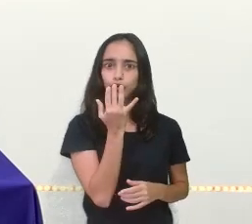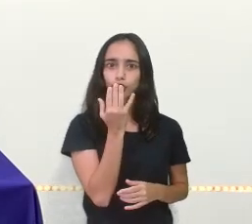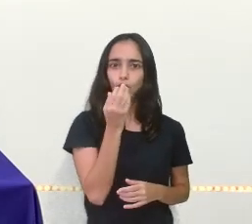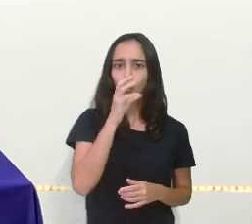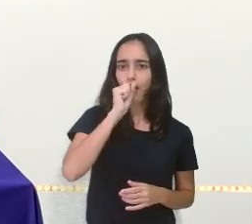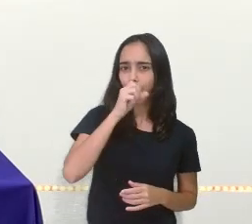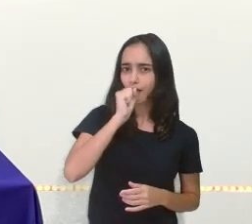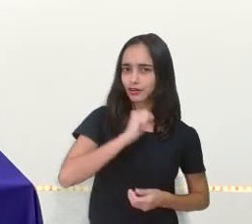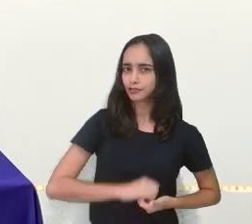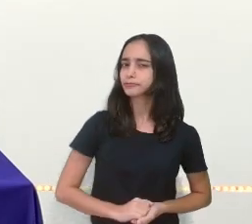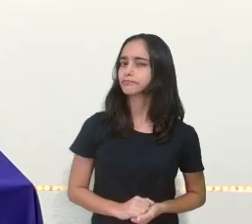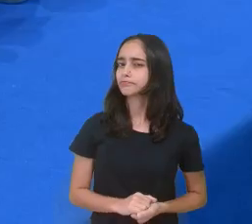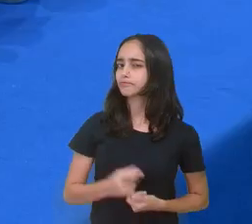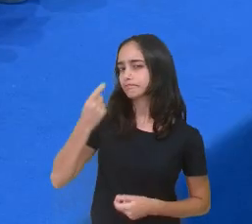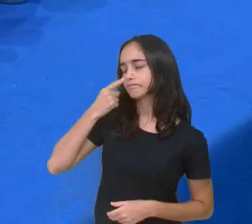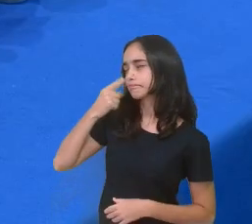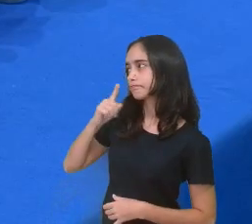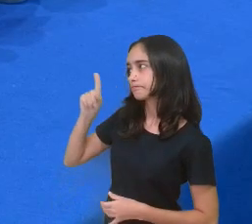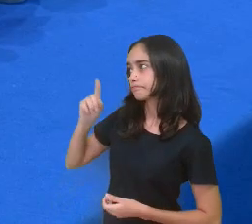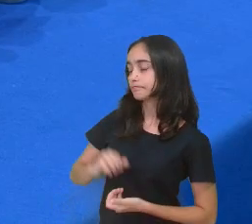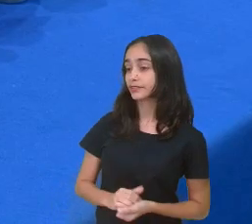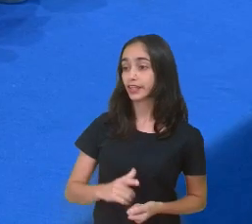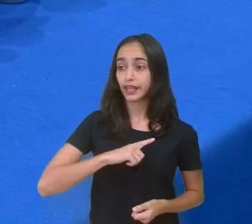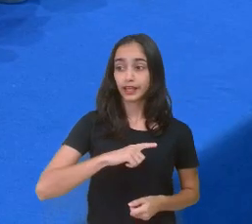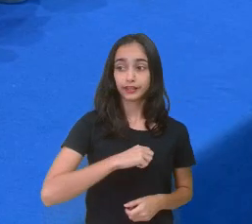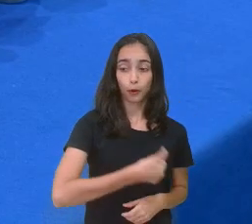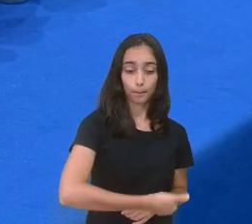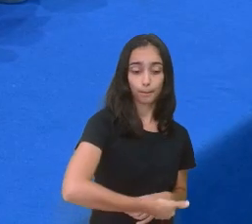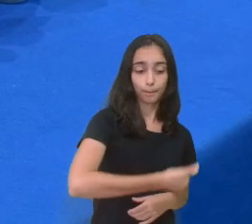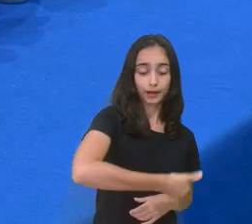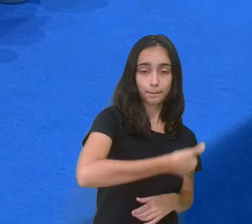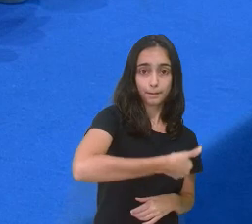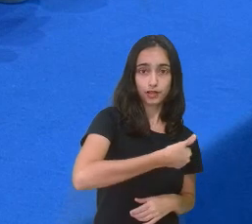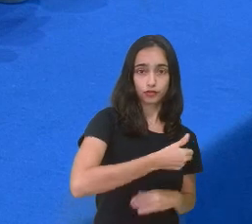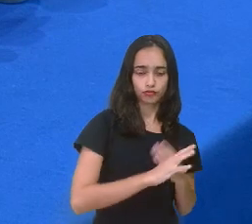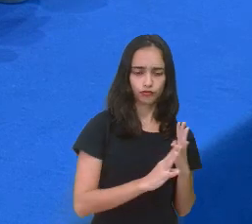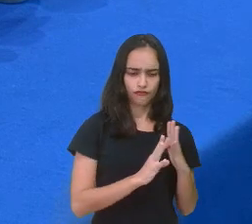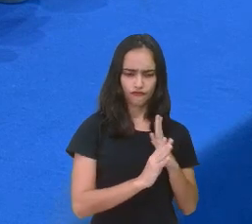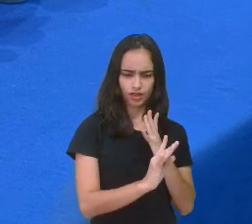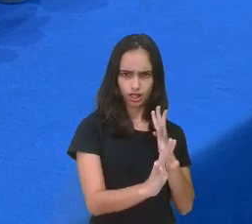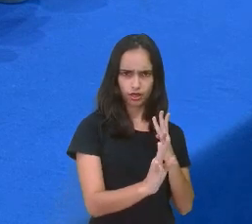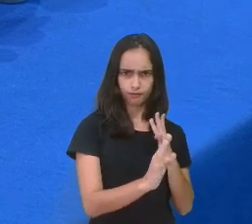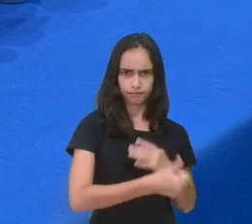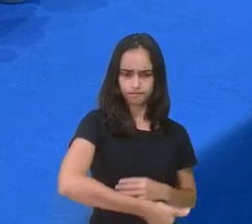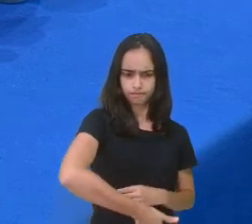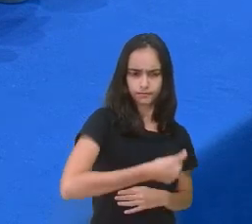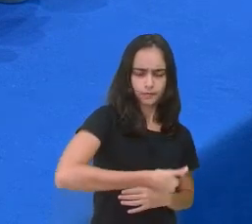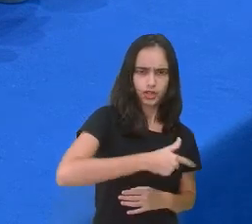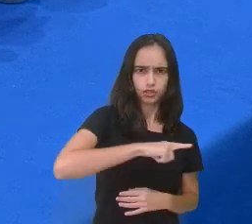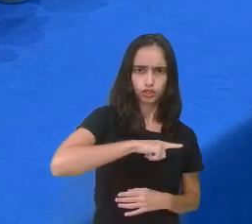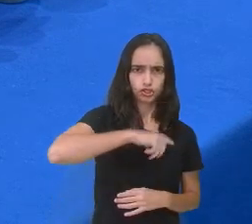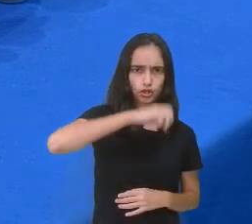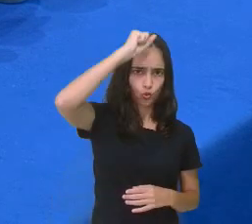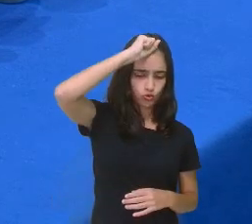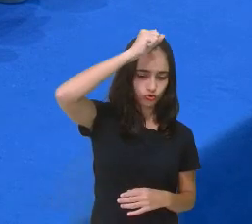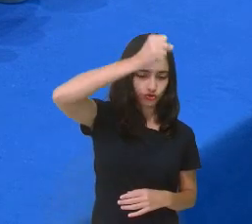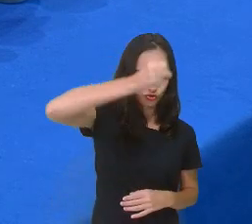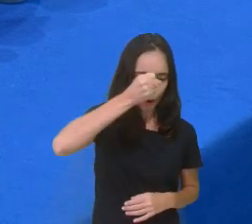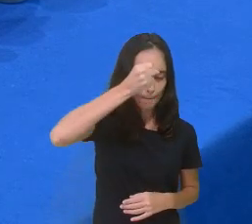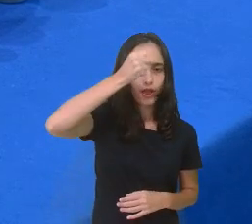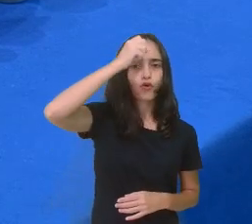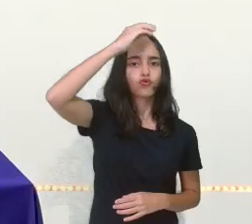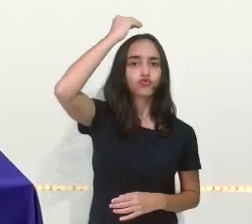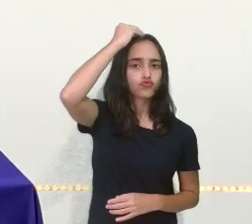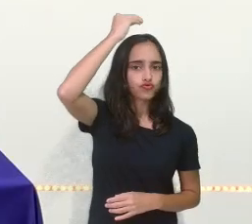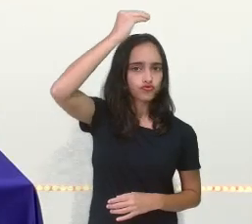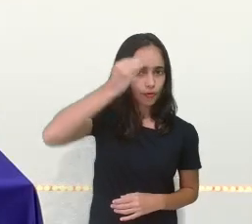tenho, o primeiro da fila, é o do chapéu verde. E eu quero saber qual é a